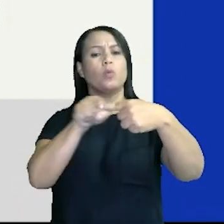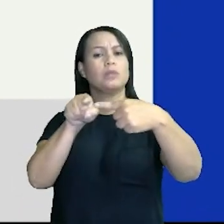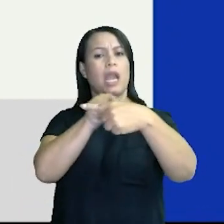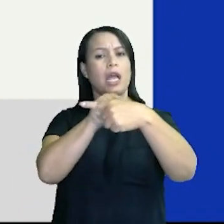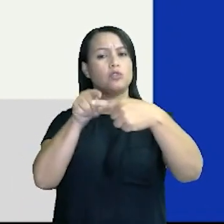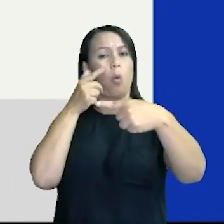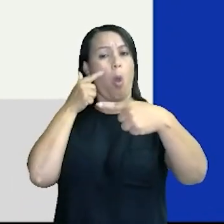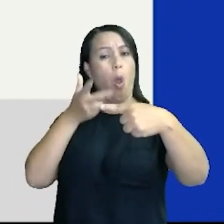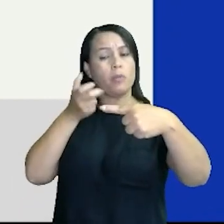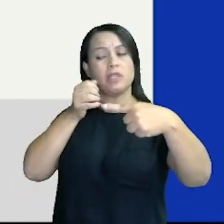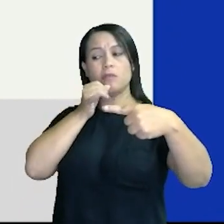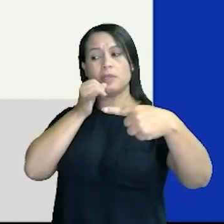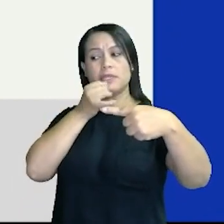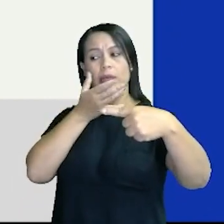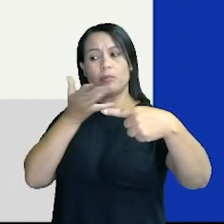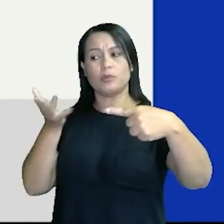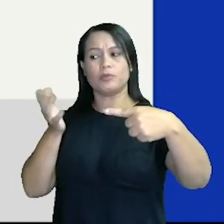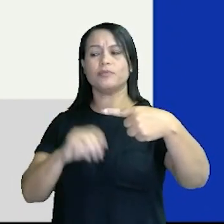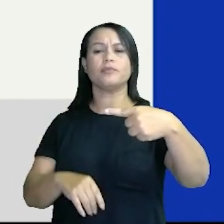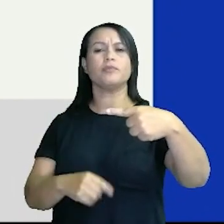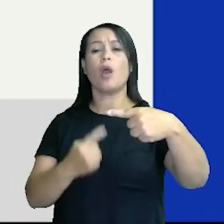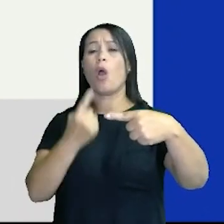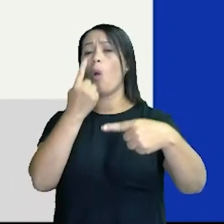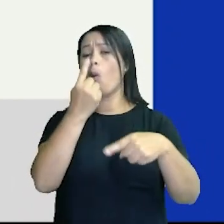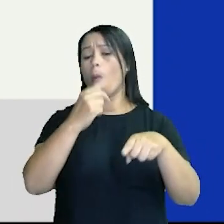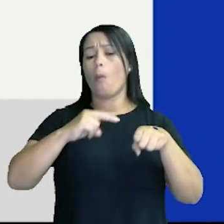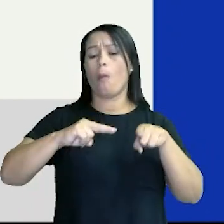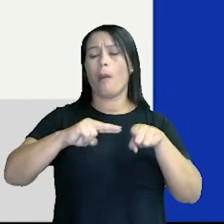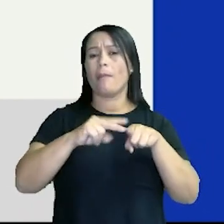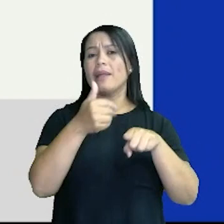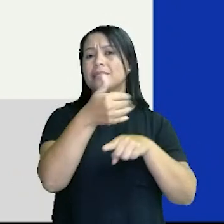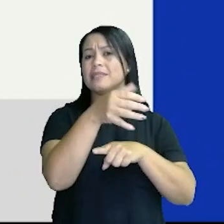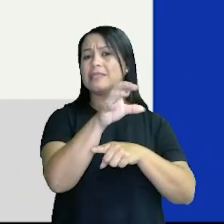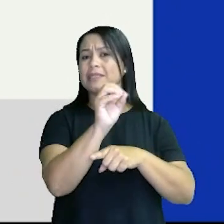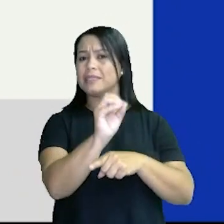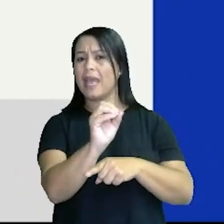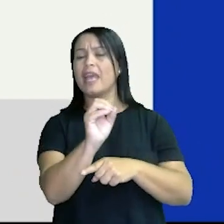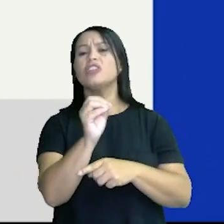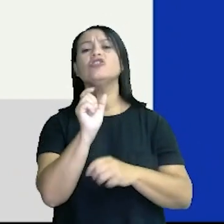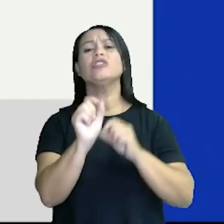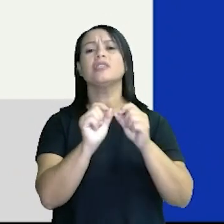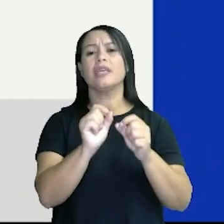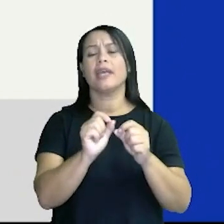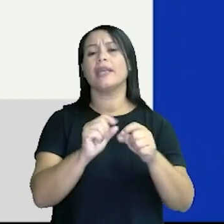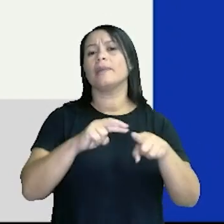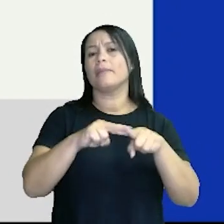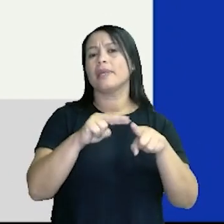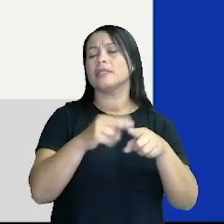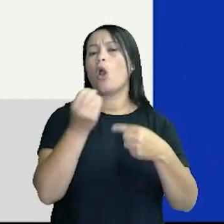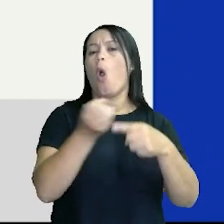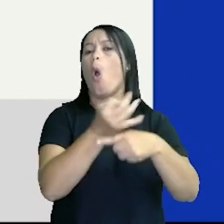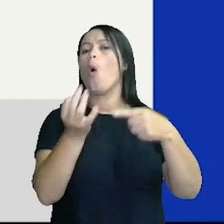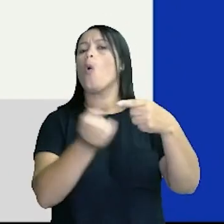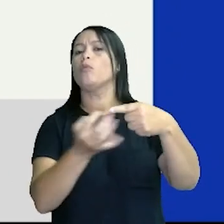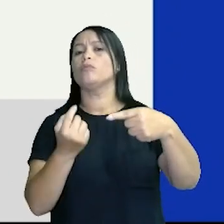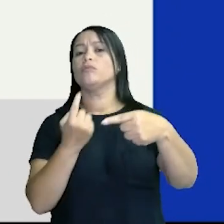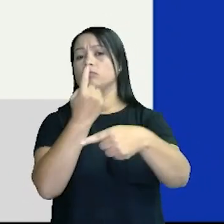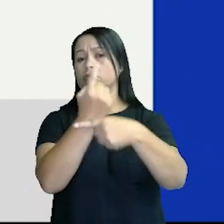meio. Observe os exemplos. Uma parte de 10 de uma pizza é representada por frações da seguinte